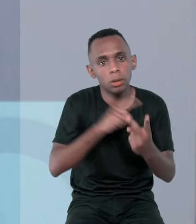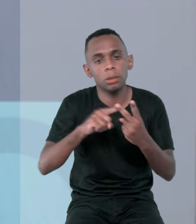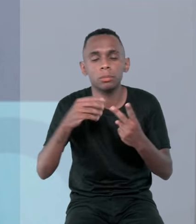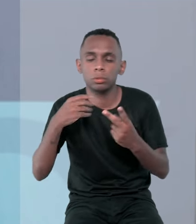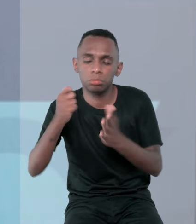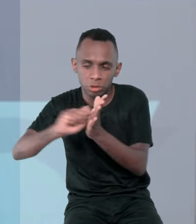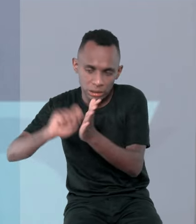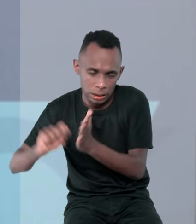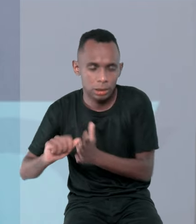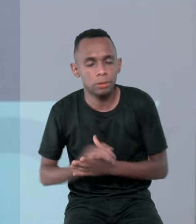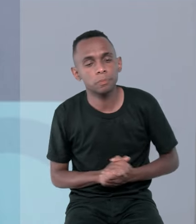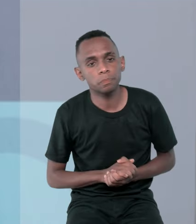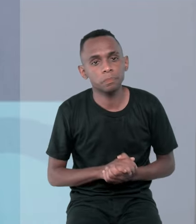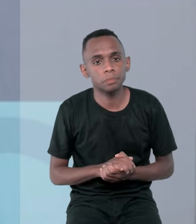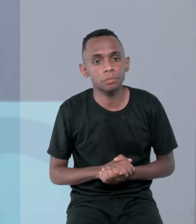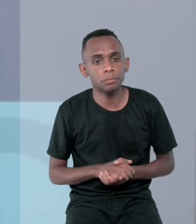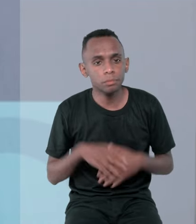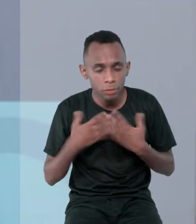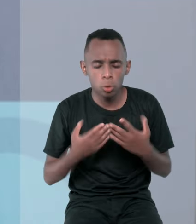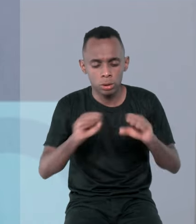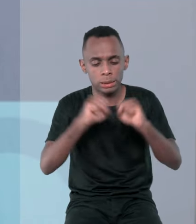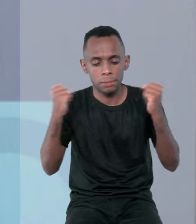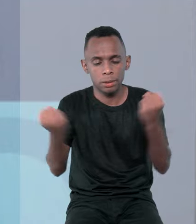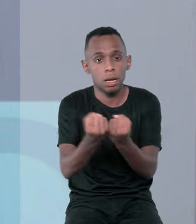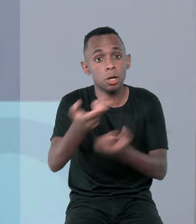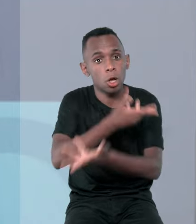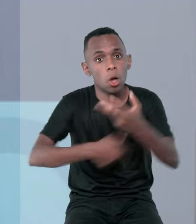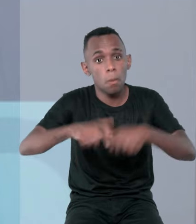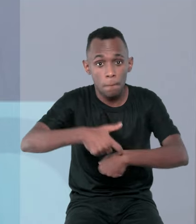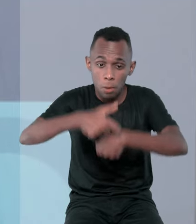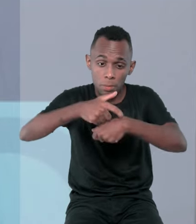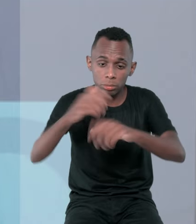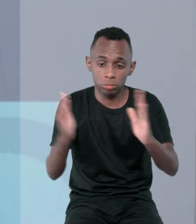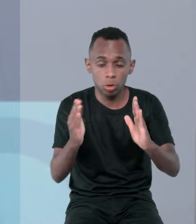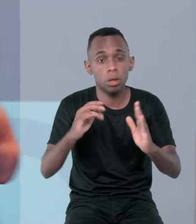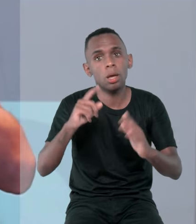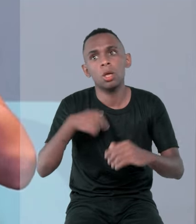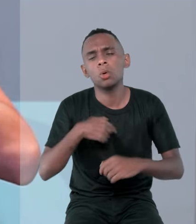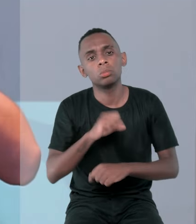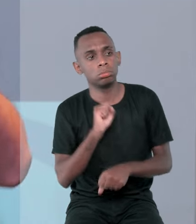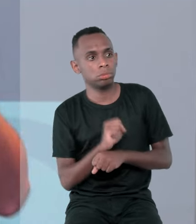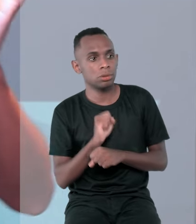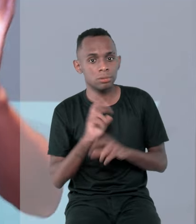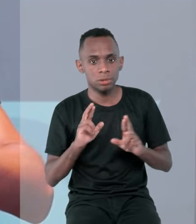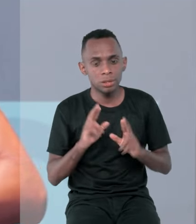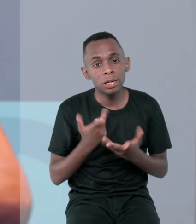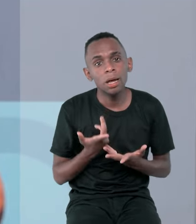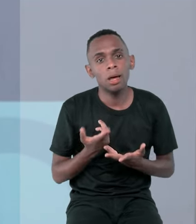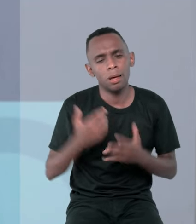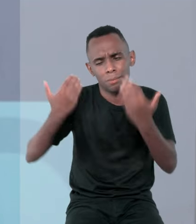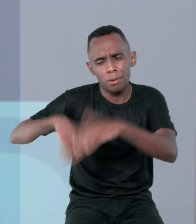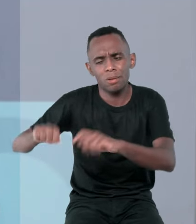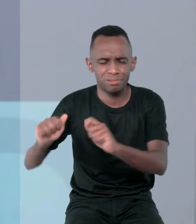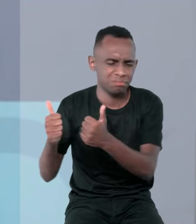escrita. E aí no seminário, que era o momento assim que eu mais esperava. A prova eu fazia porque tinha que fazer, né? Mas